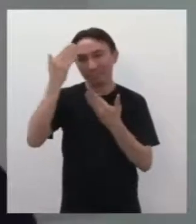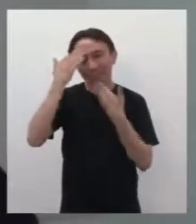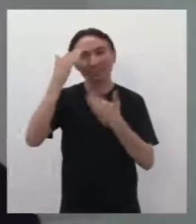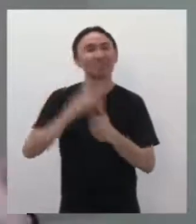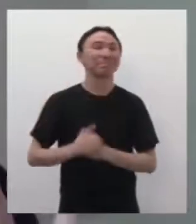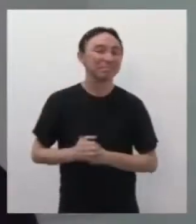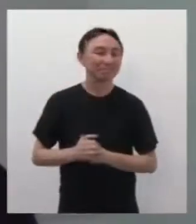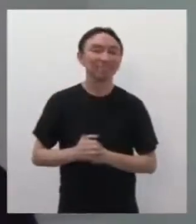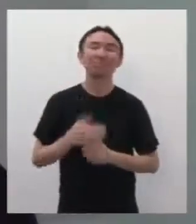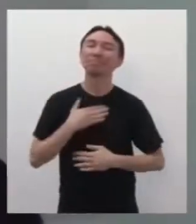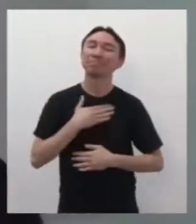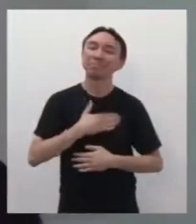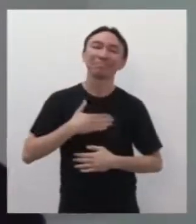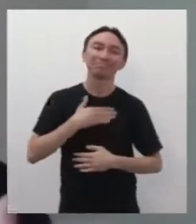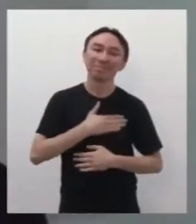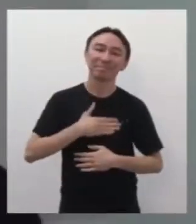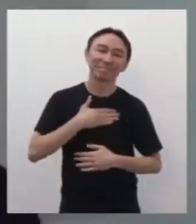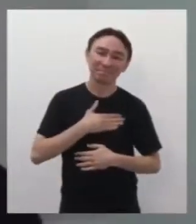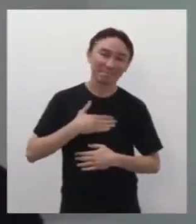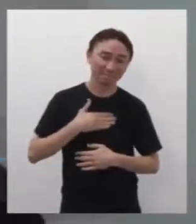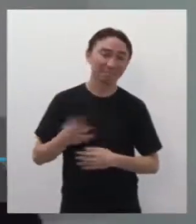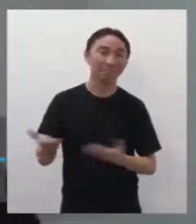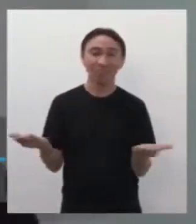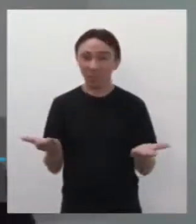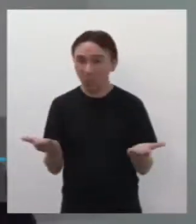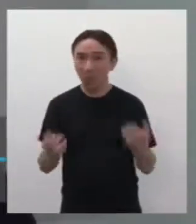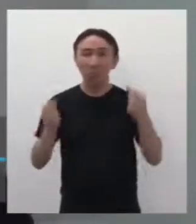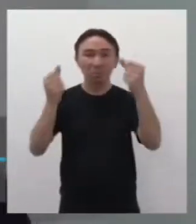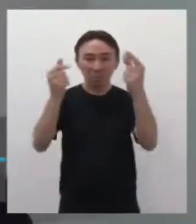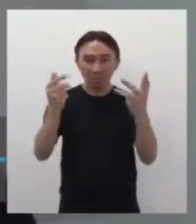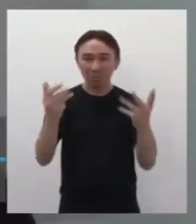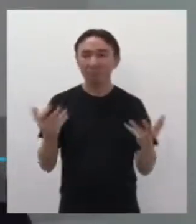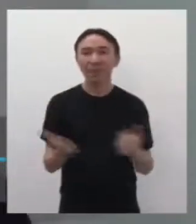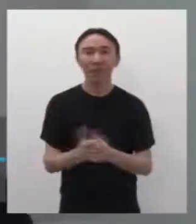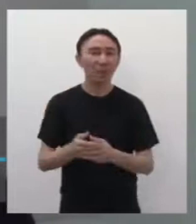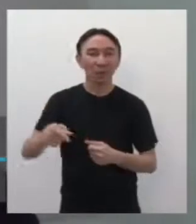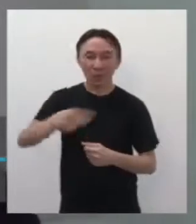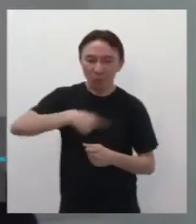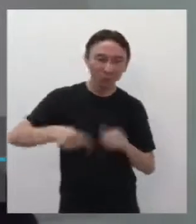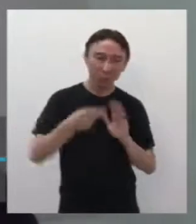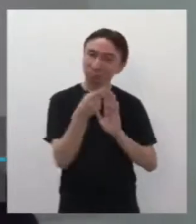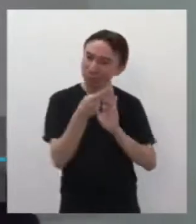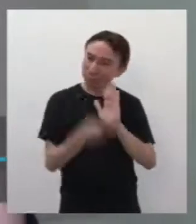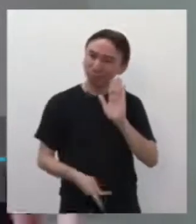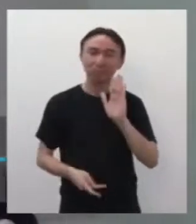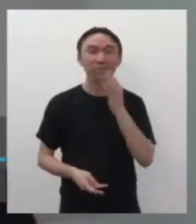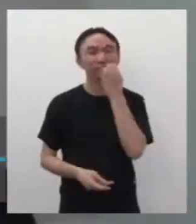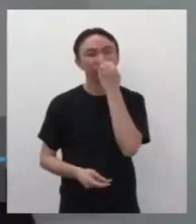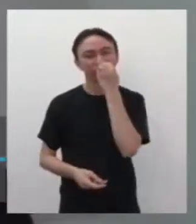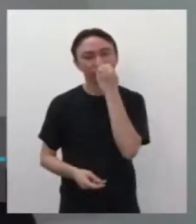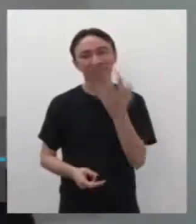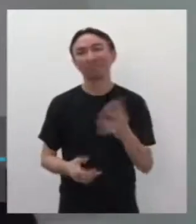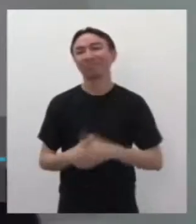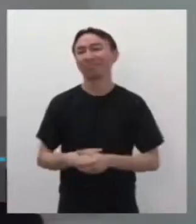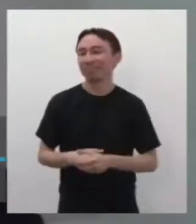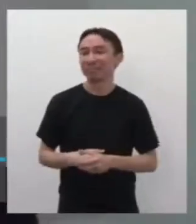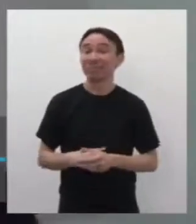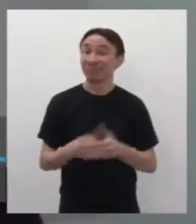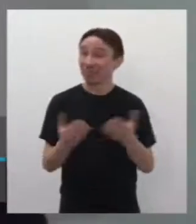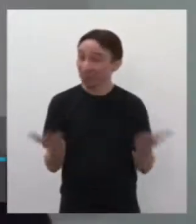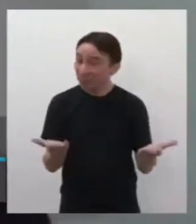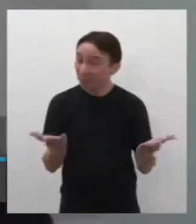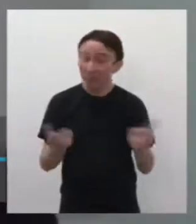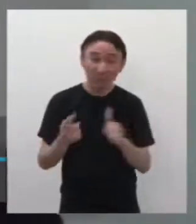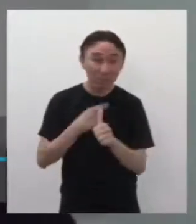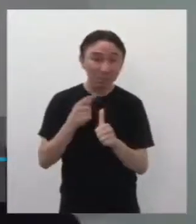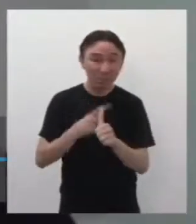feliz de estar aqui podendo contar um pouquinho sobre o Descomplica, um pouquinho sobre o nosso projeto. Antes de tudo, acho que é muito importante contar